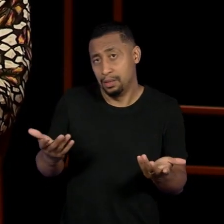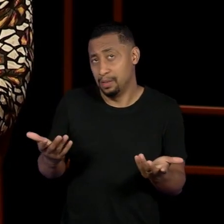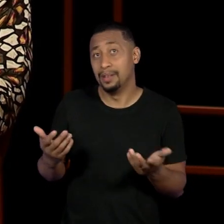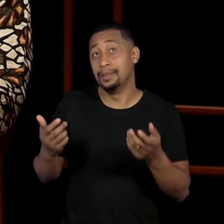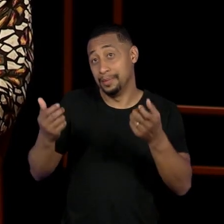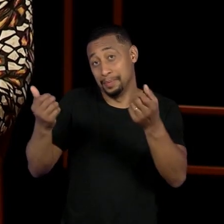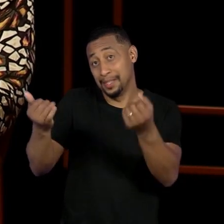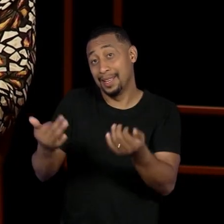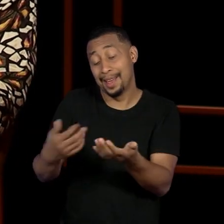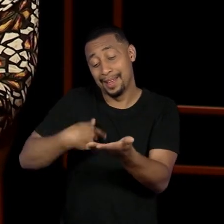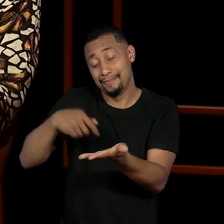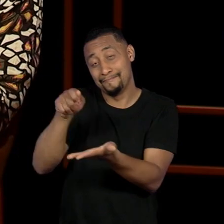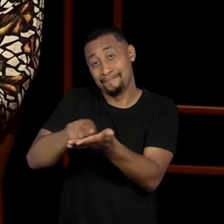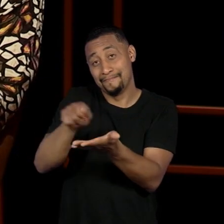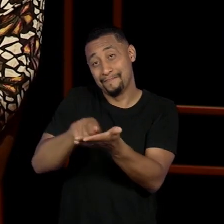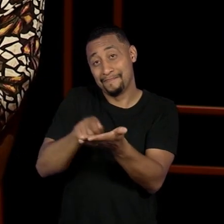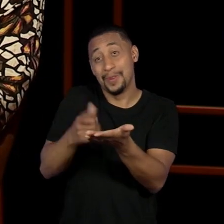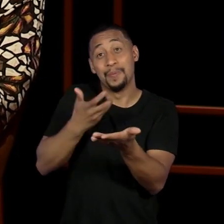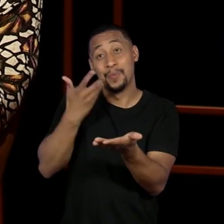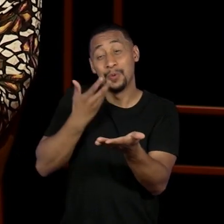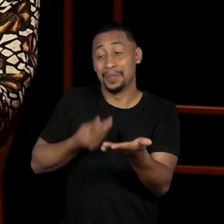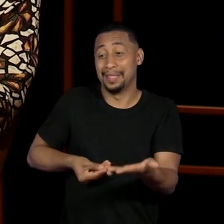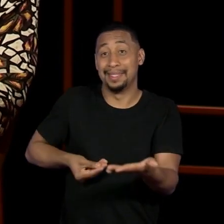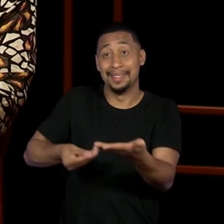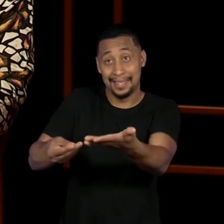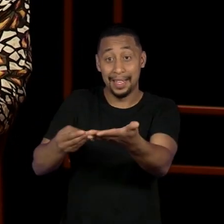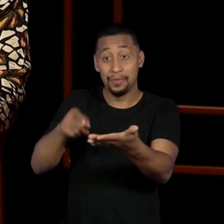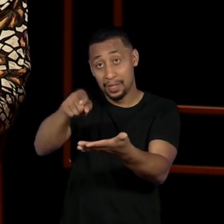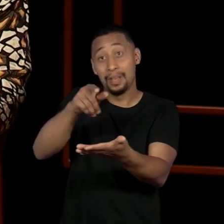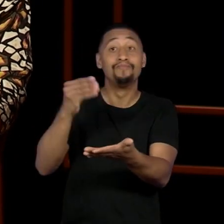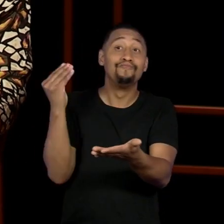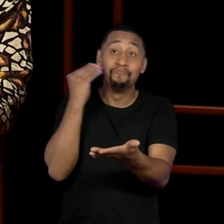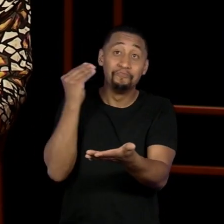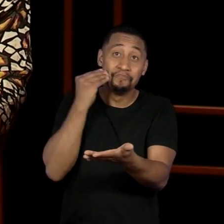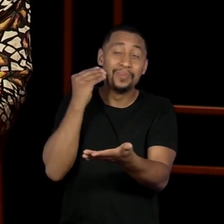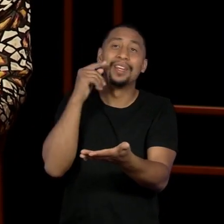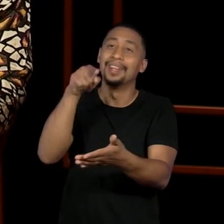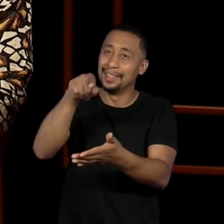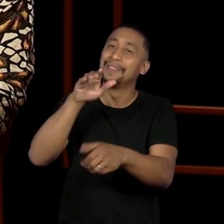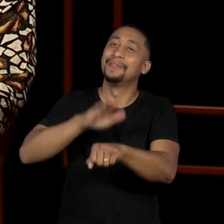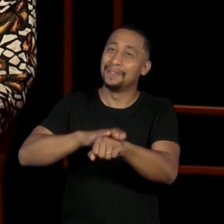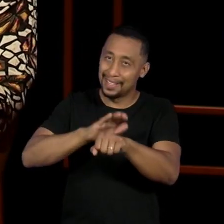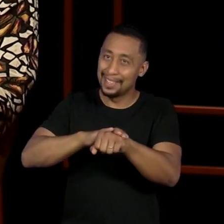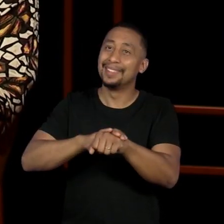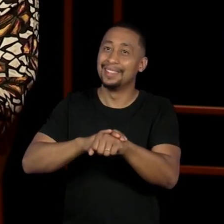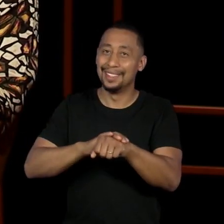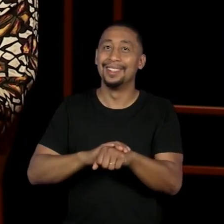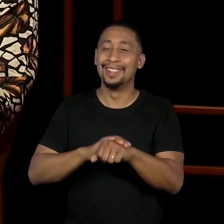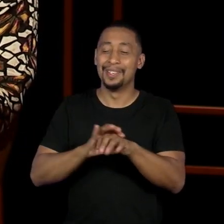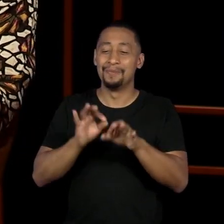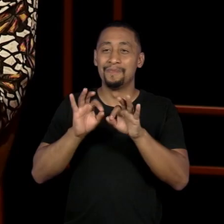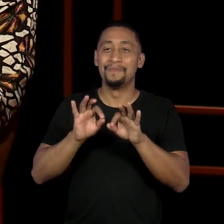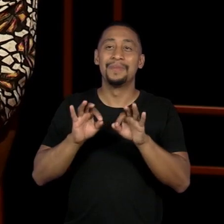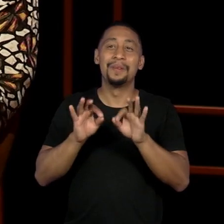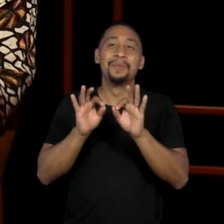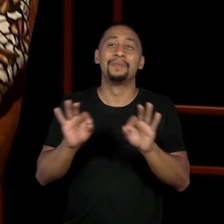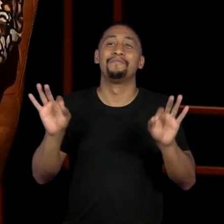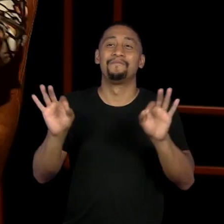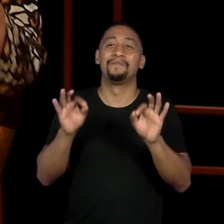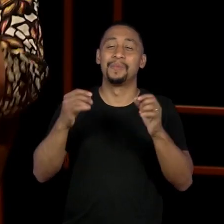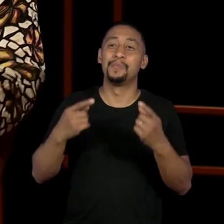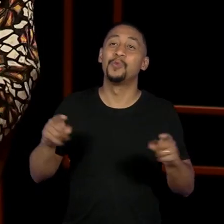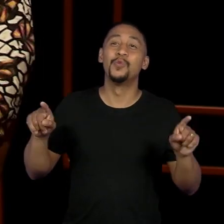uma letra ao Cledi para fazer e ele fez o Terra de Mel em cima Então foi assim